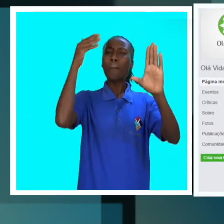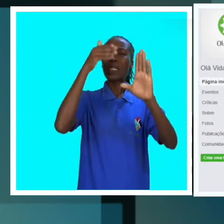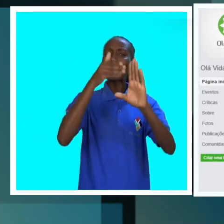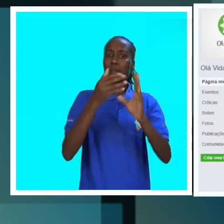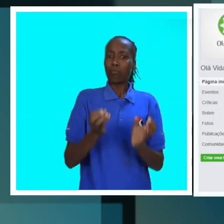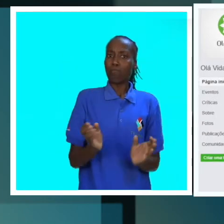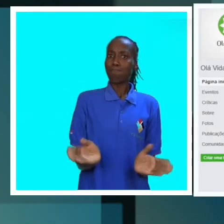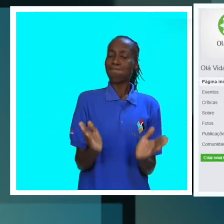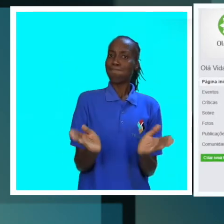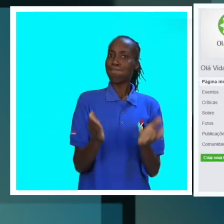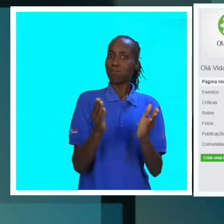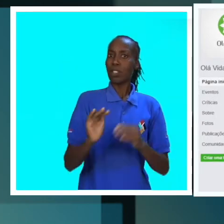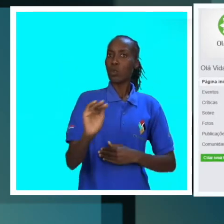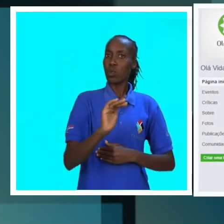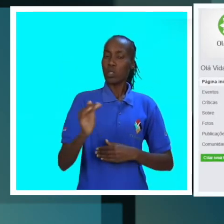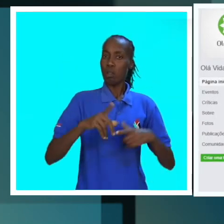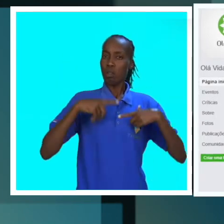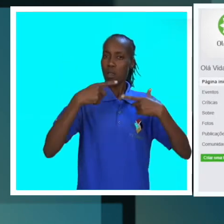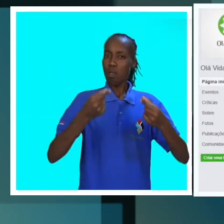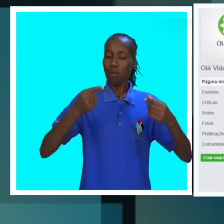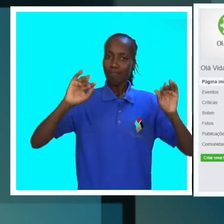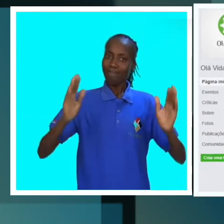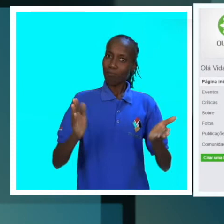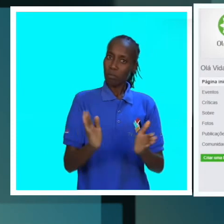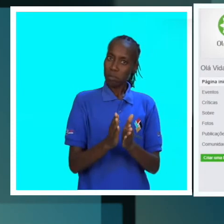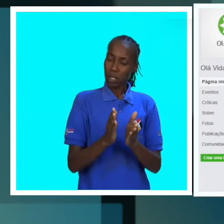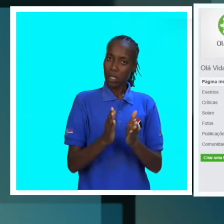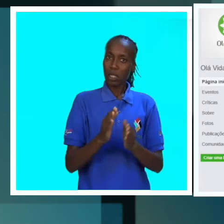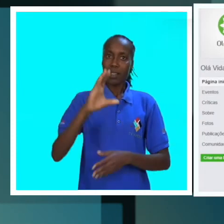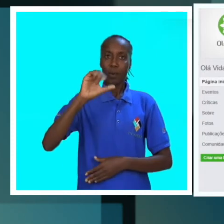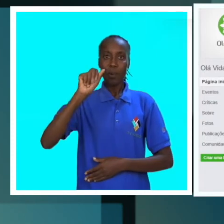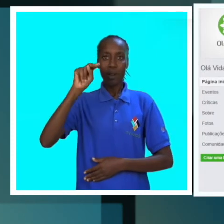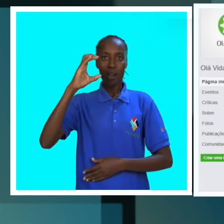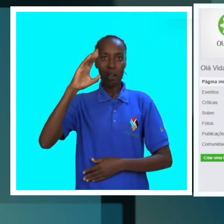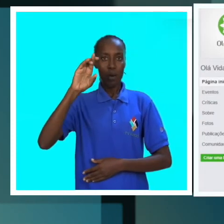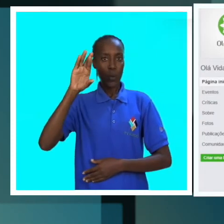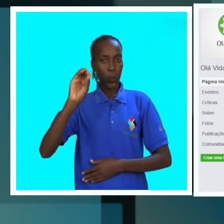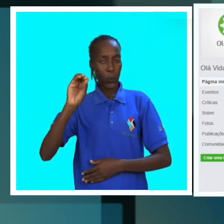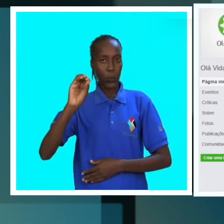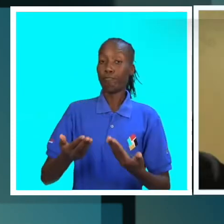promover uma sociedade ativa no combate ao cancro.